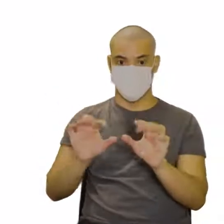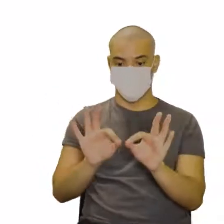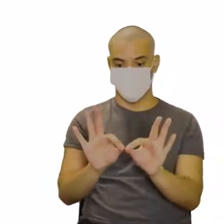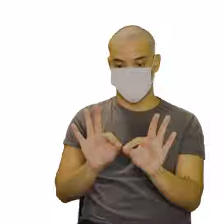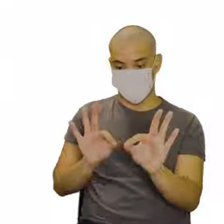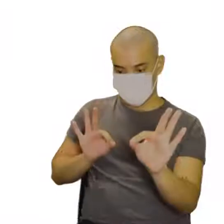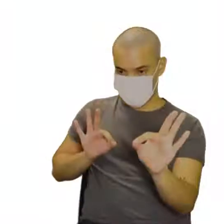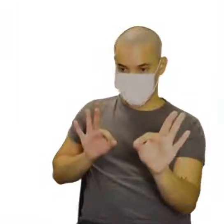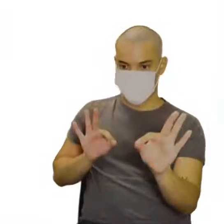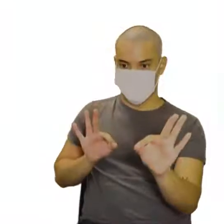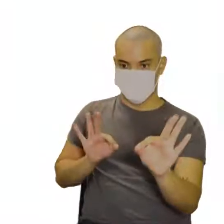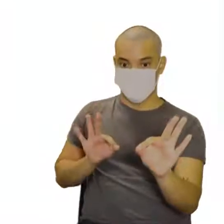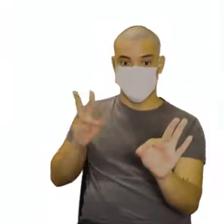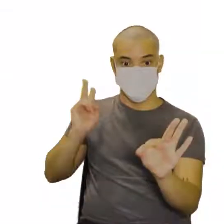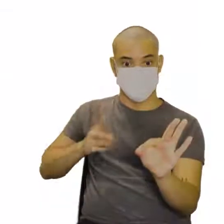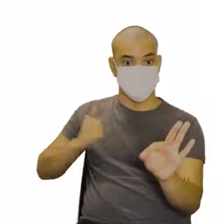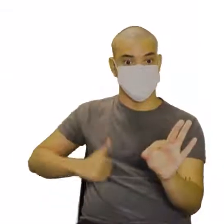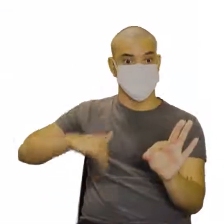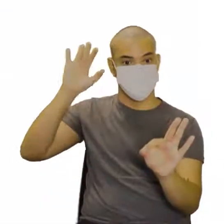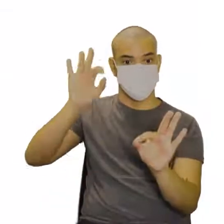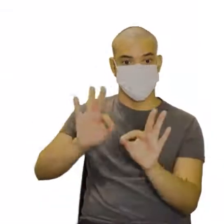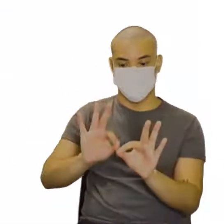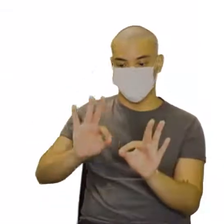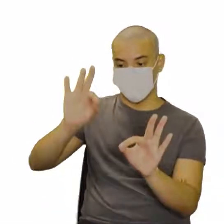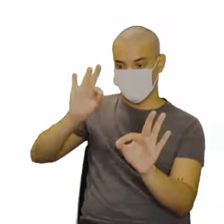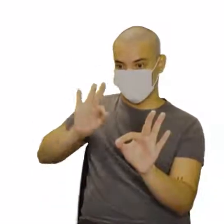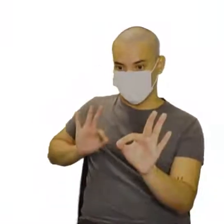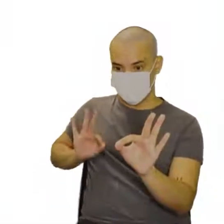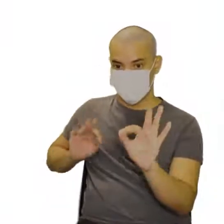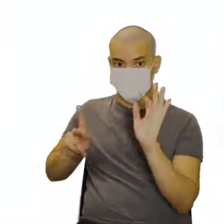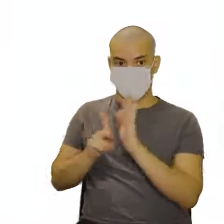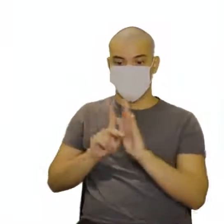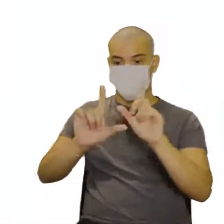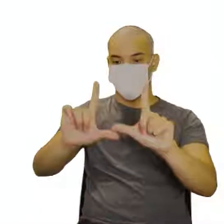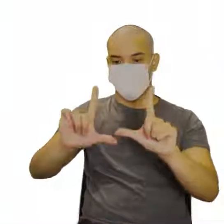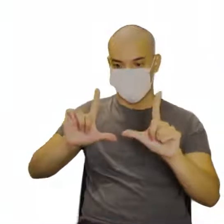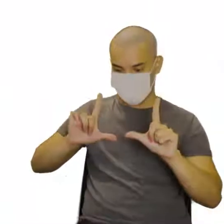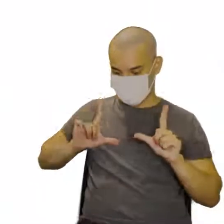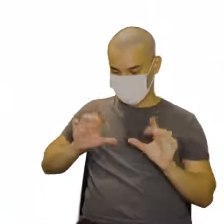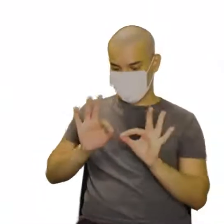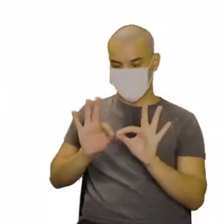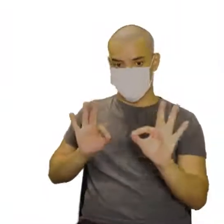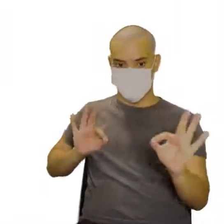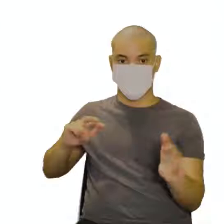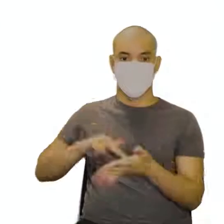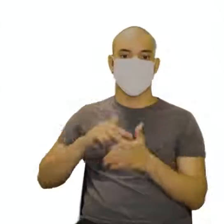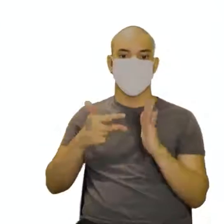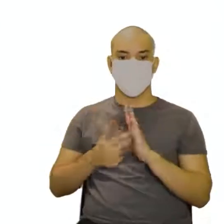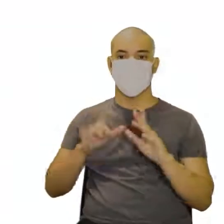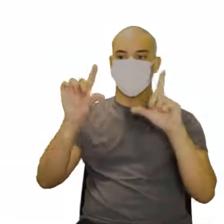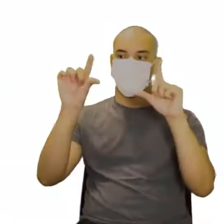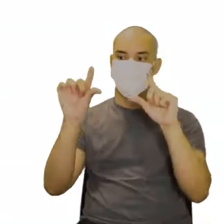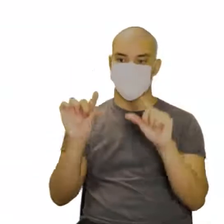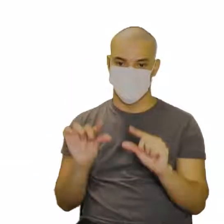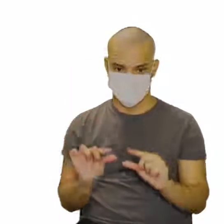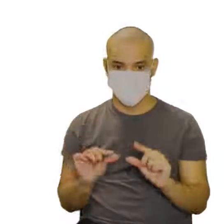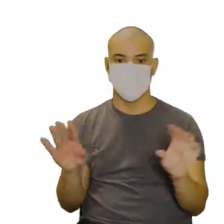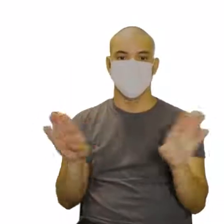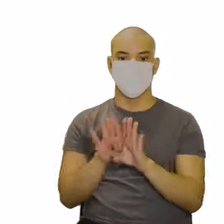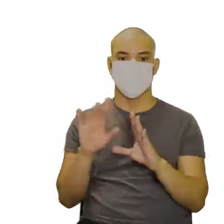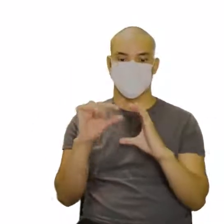ó, maior a distância de separação entre as placas, menor a quantidade de carga armazenada por